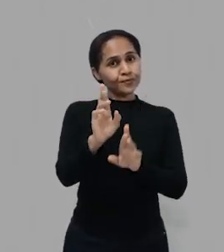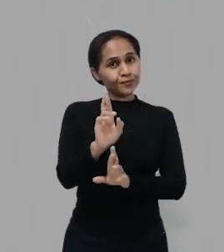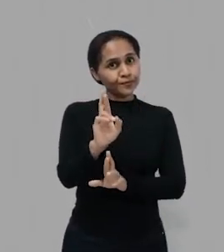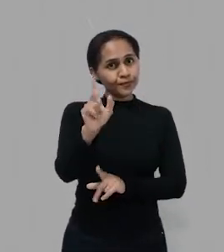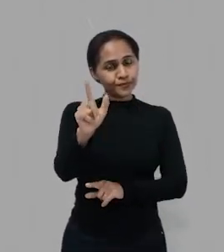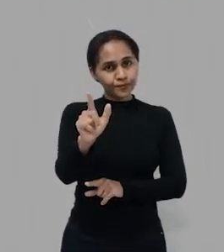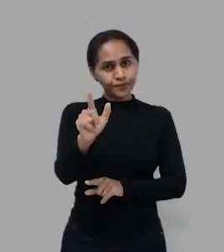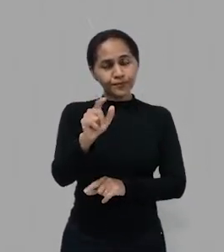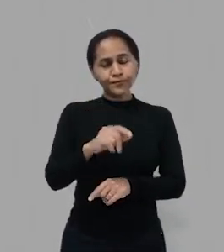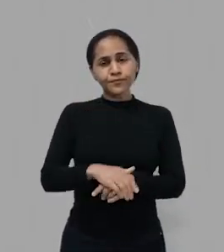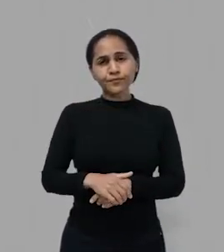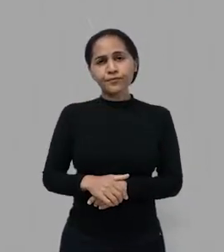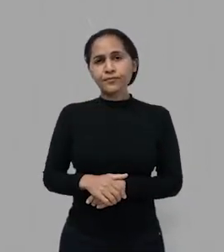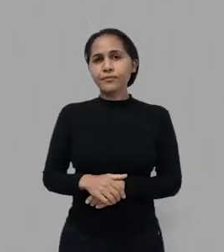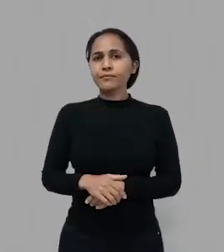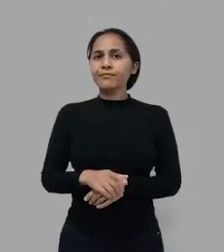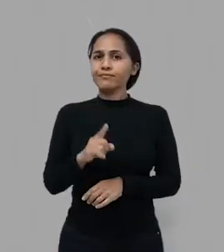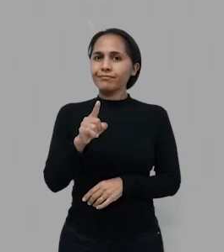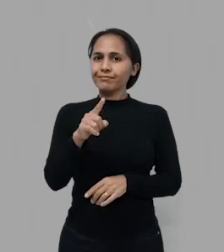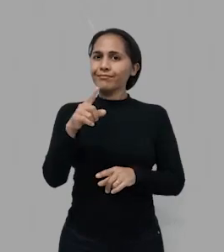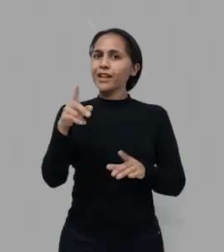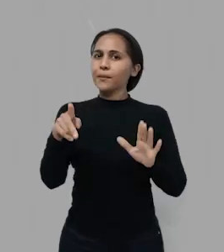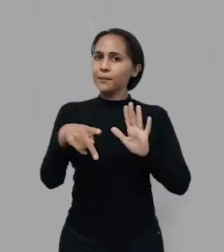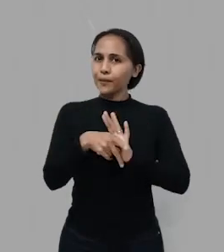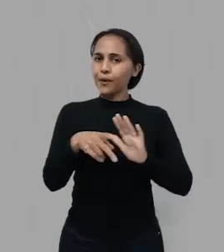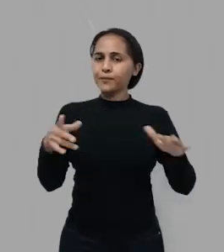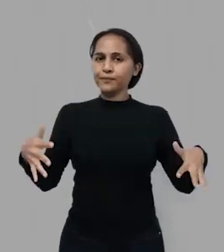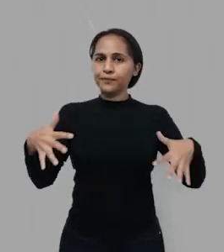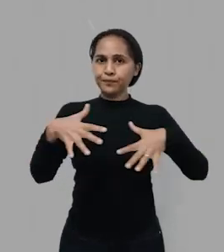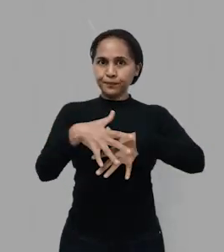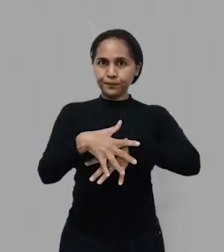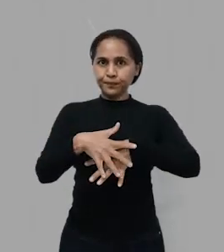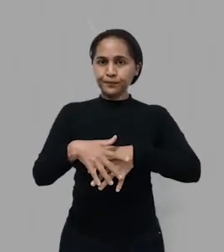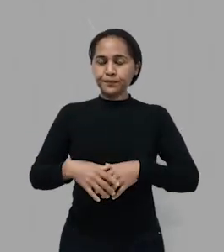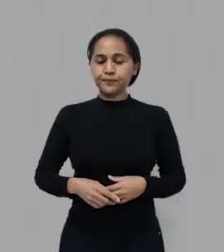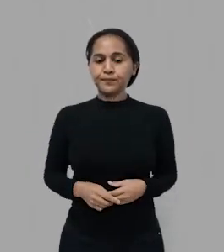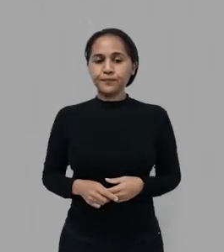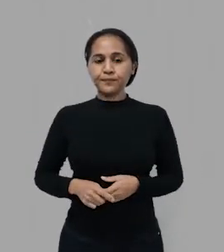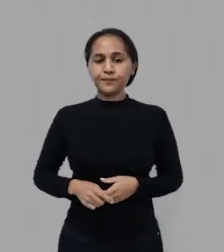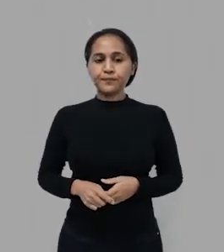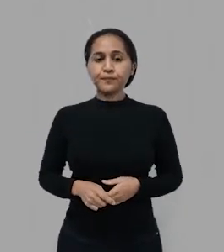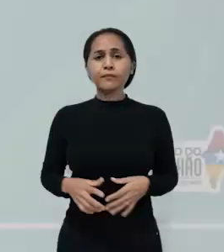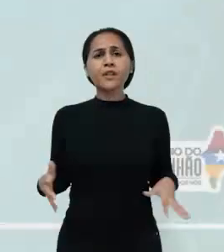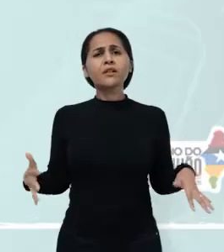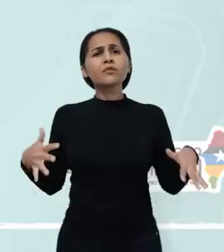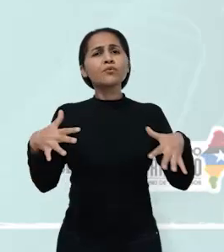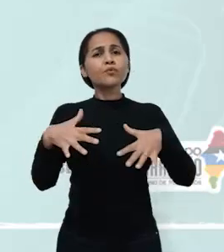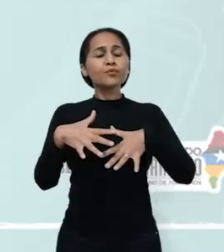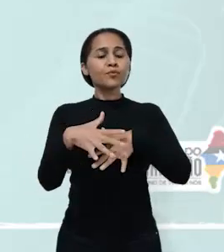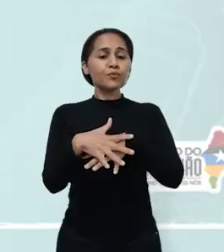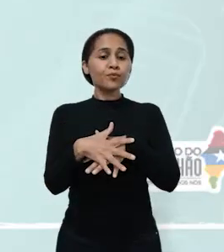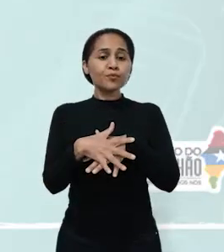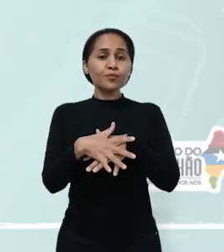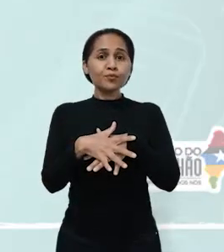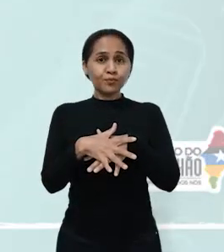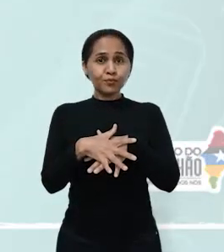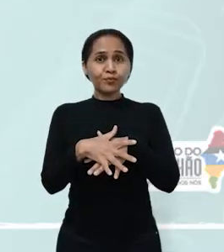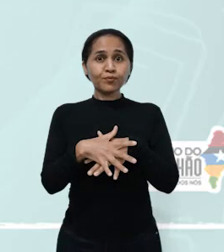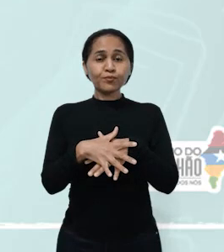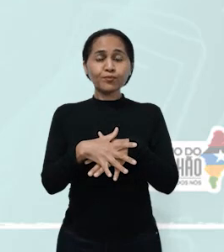forma diferente. Turma, isso é isomeria. Então, isomeria é um